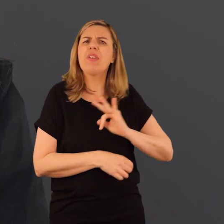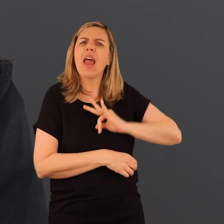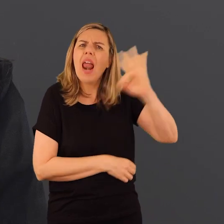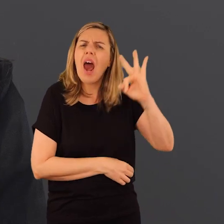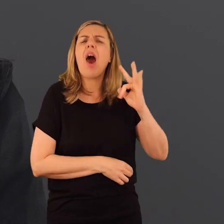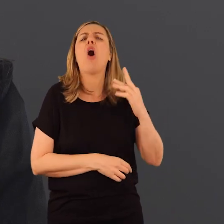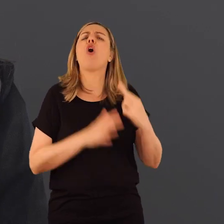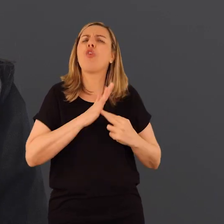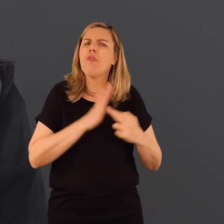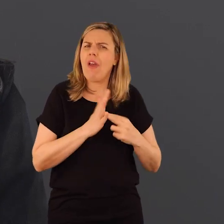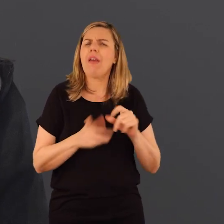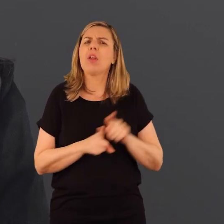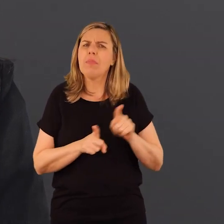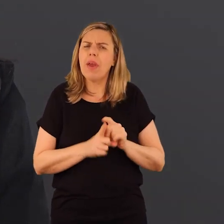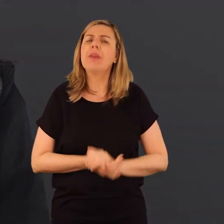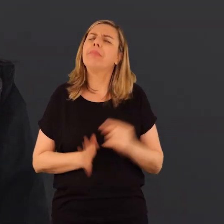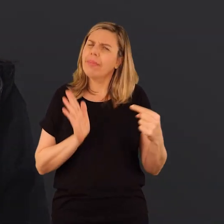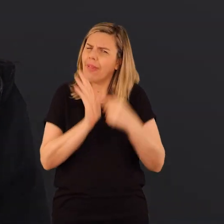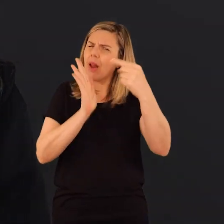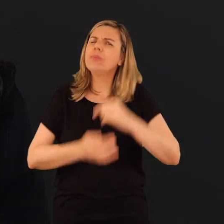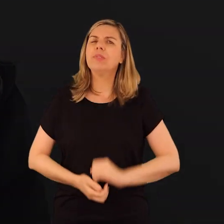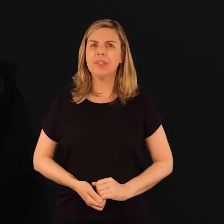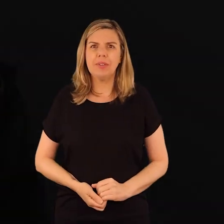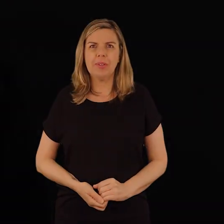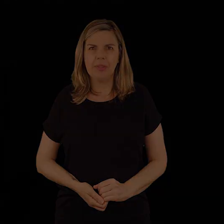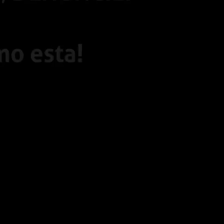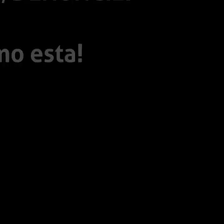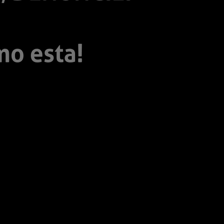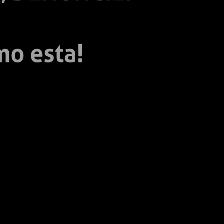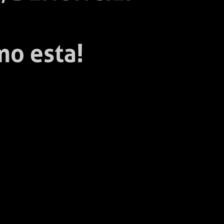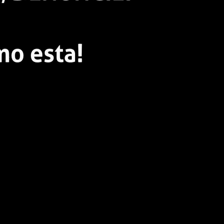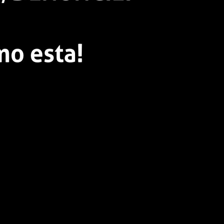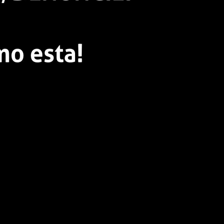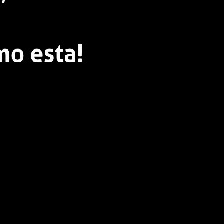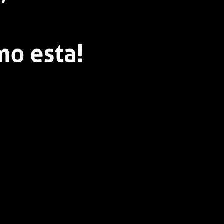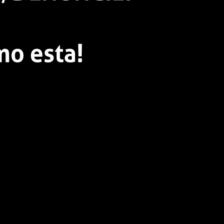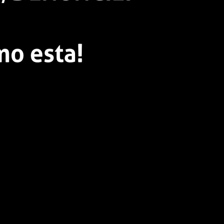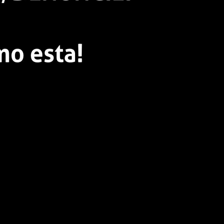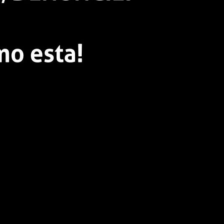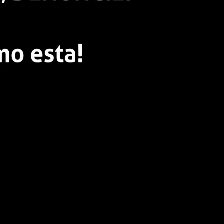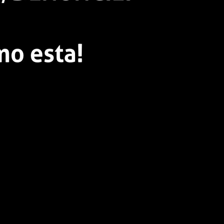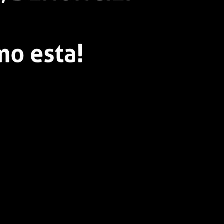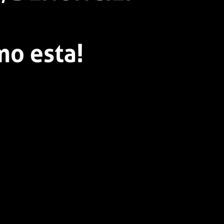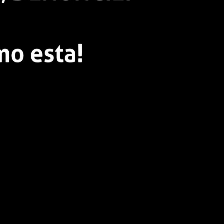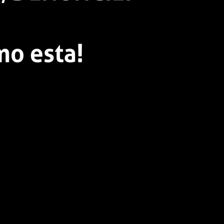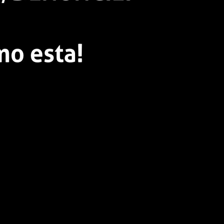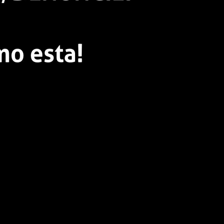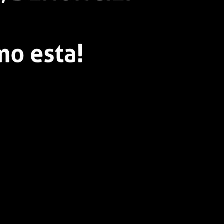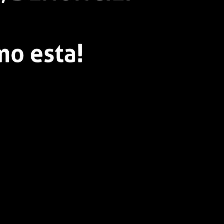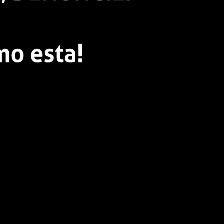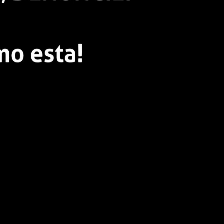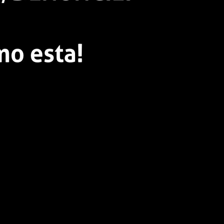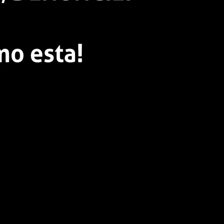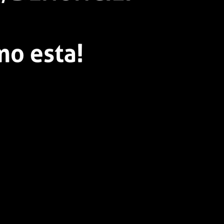Polícia Rodoviária Federal. Denuncie. Na tela. Denuncie. Se você é vítima ou conhece